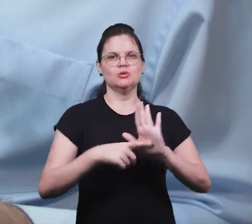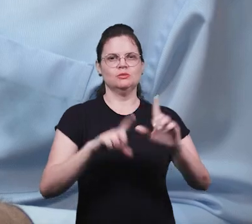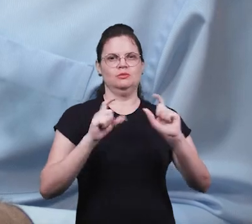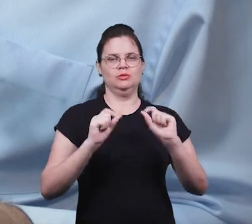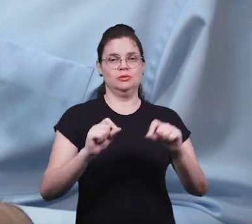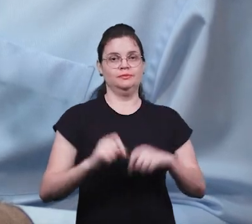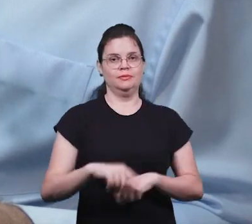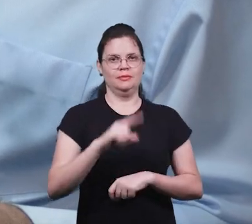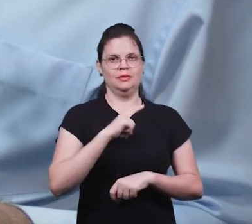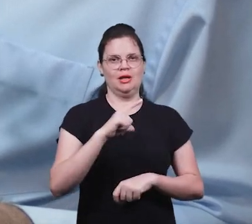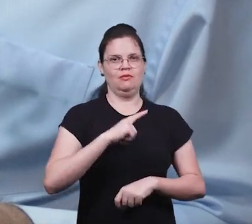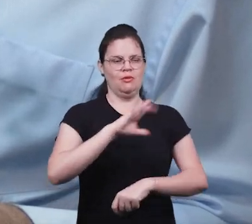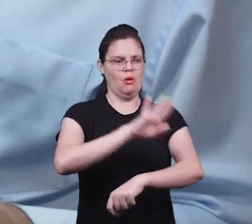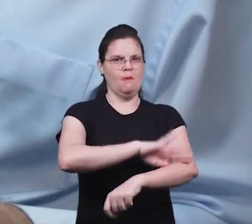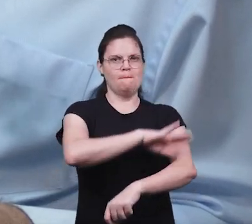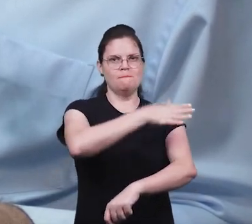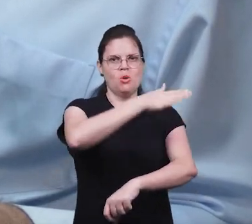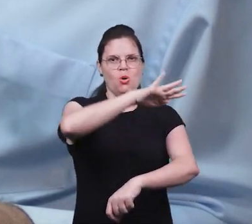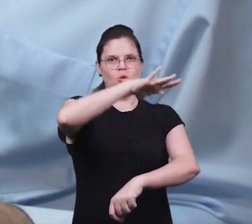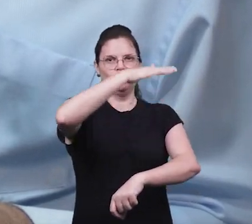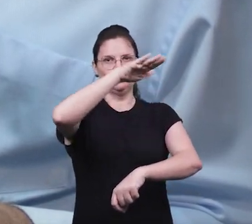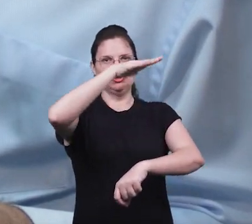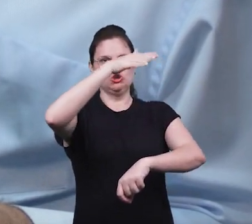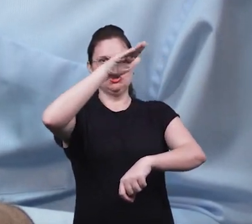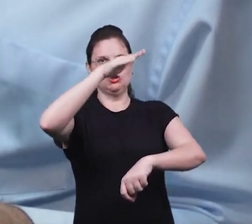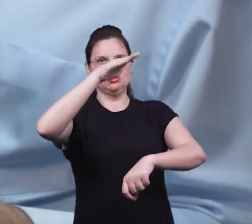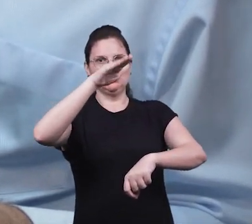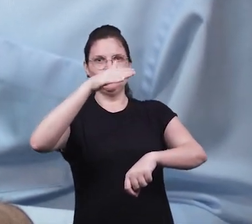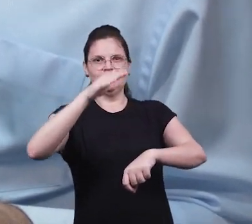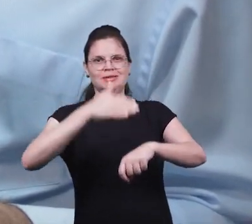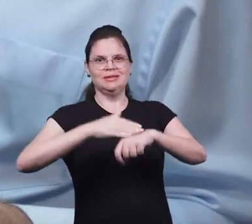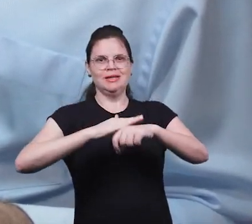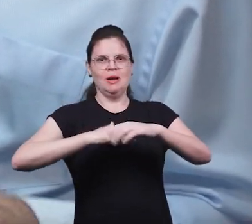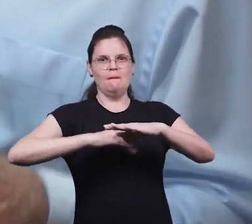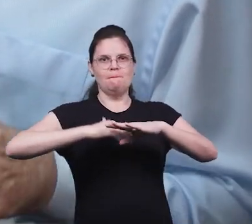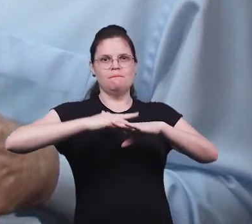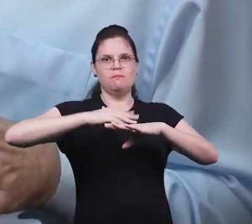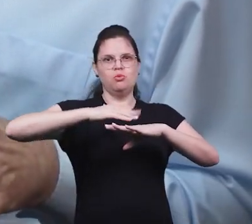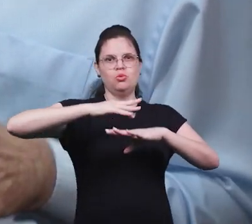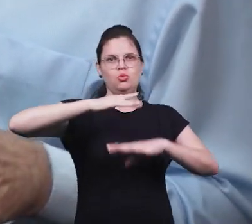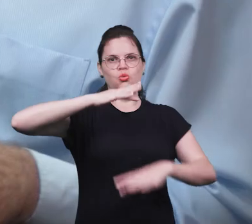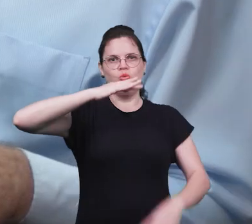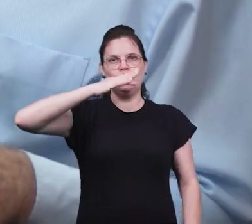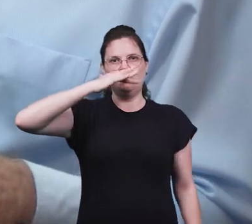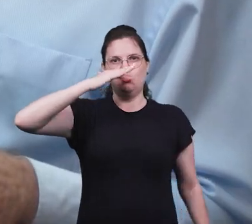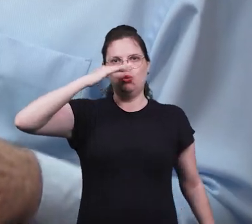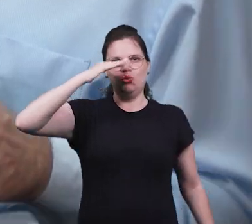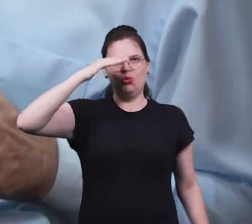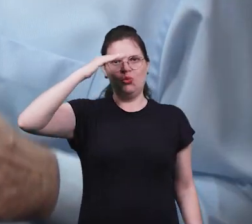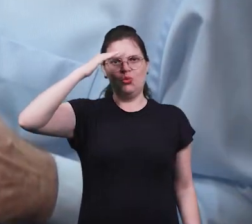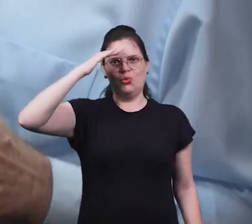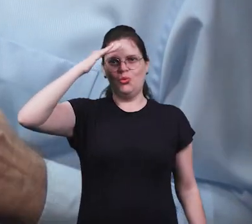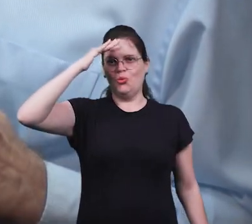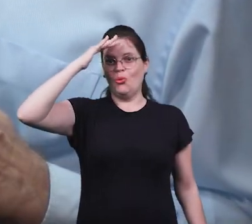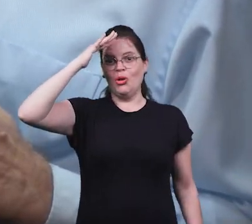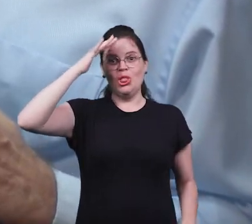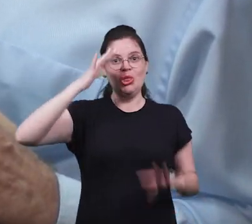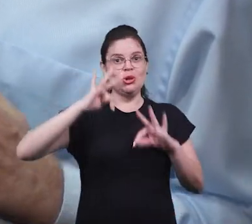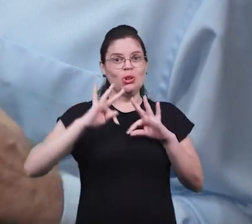alto monte, a água ultrapassou em 15 curvas, mostrando que não tinha escape a não